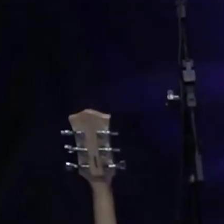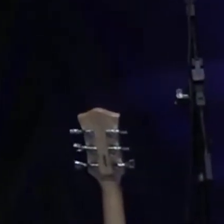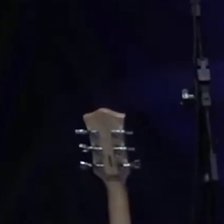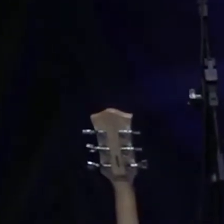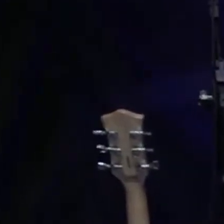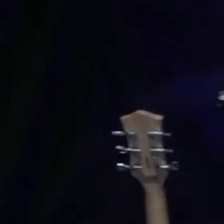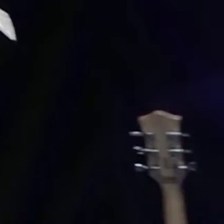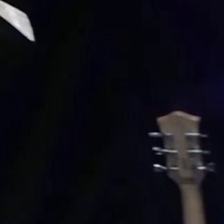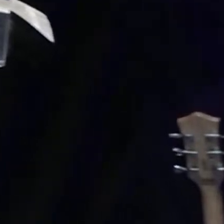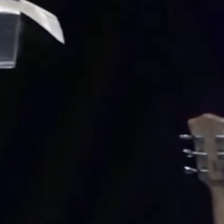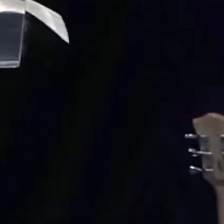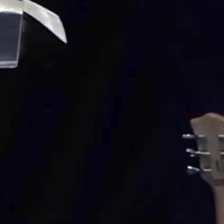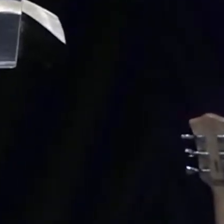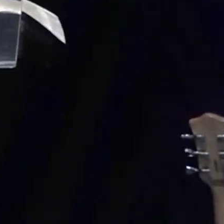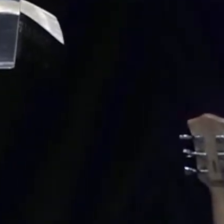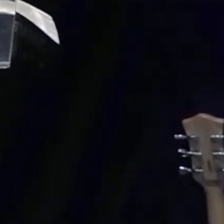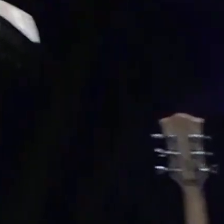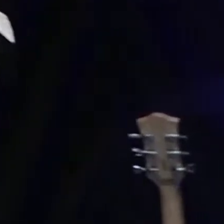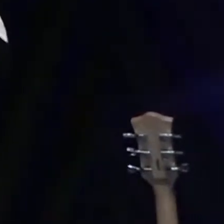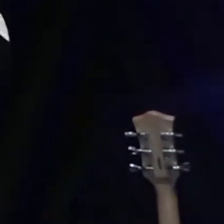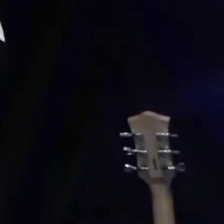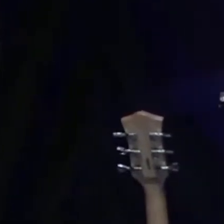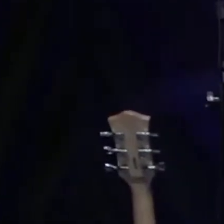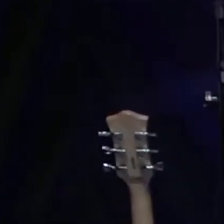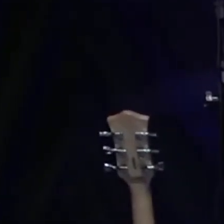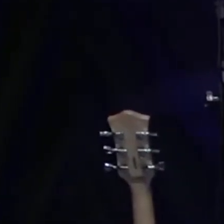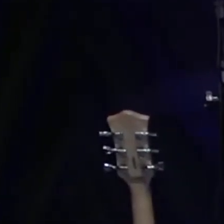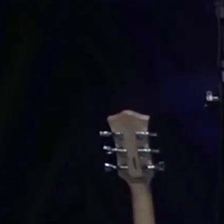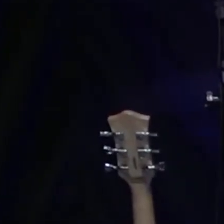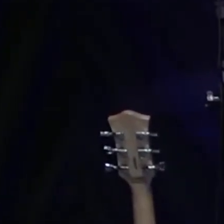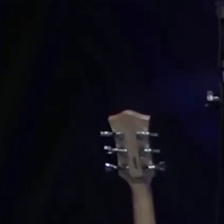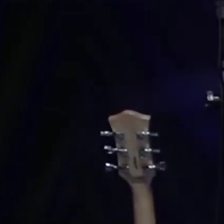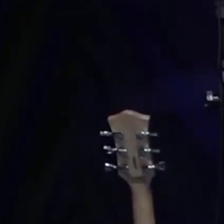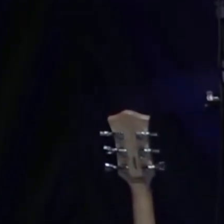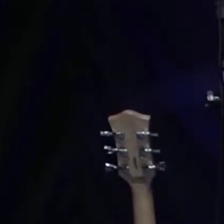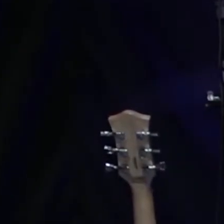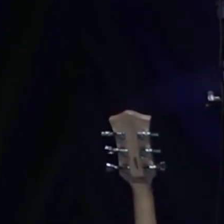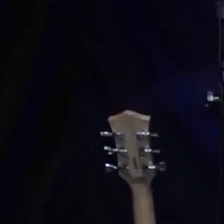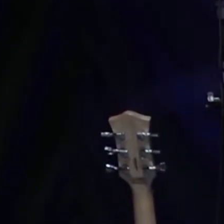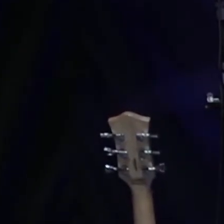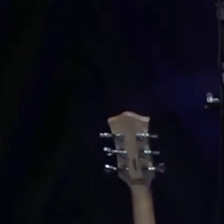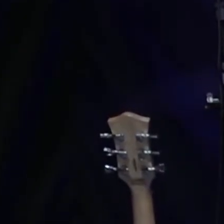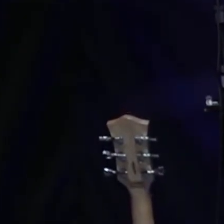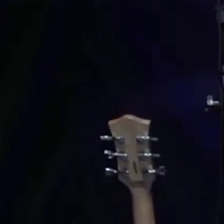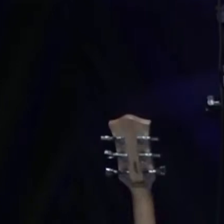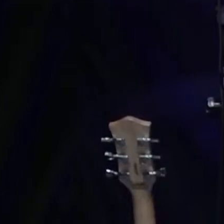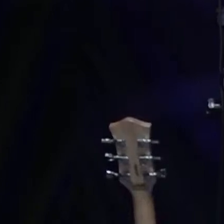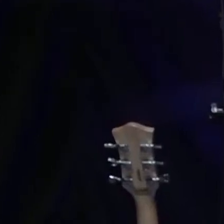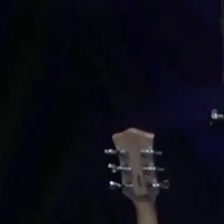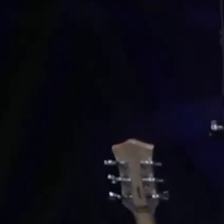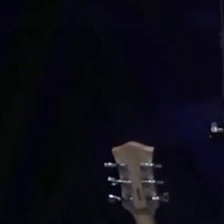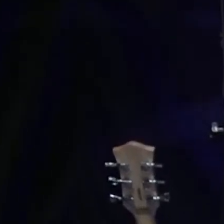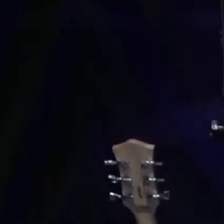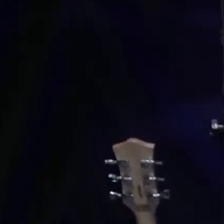Eclesiastes. Agora, eu não sei se você sabia, mas a palavra, o